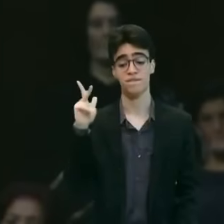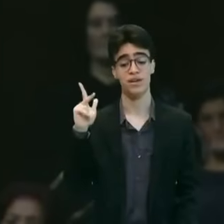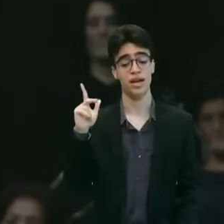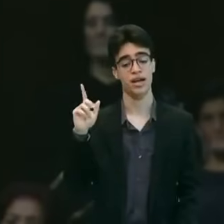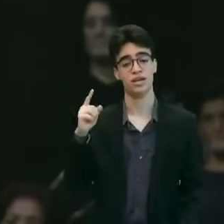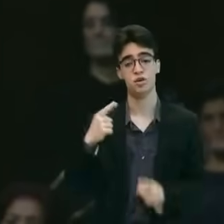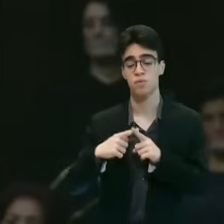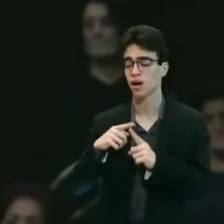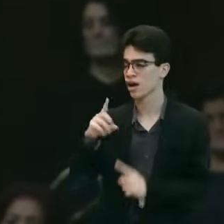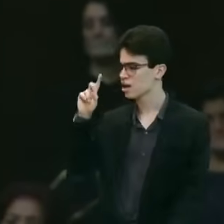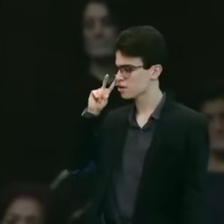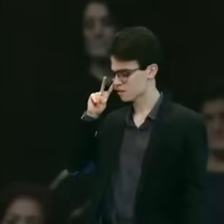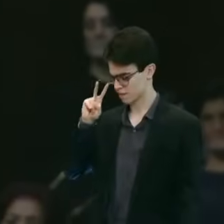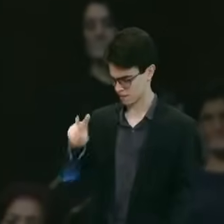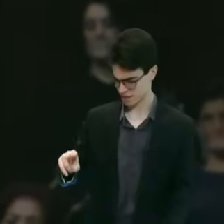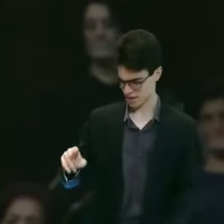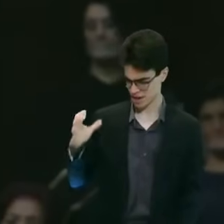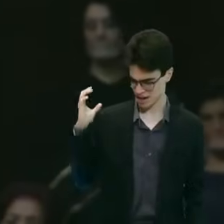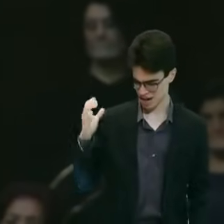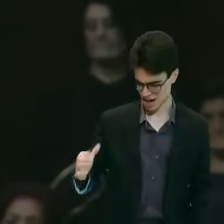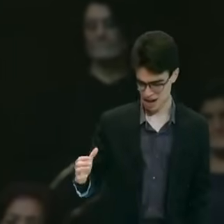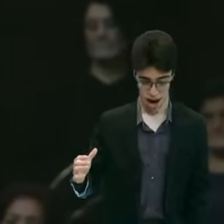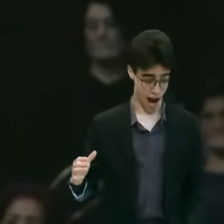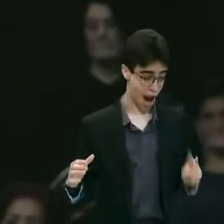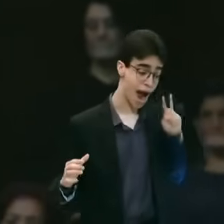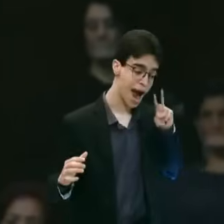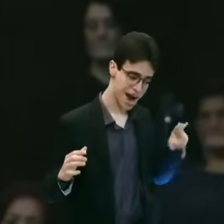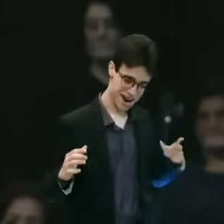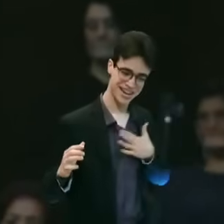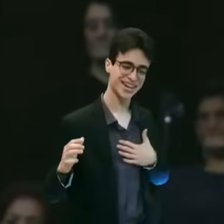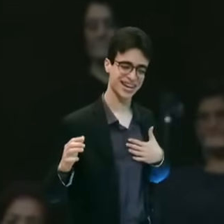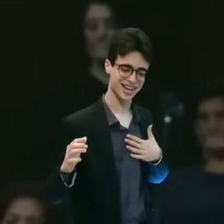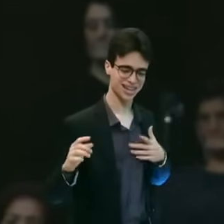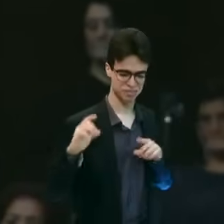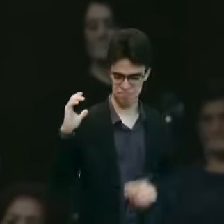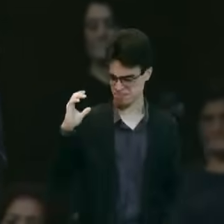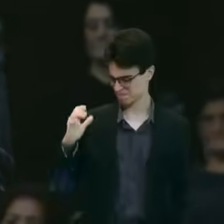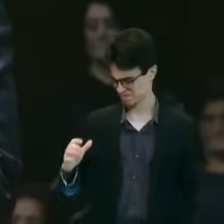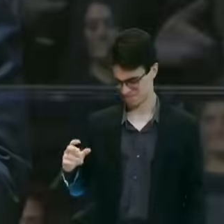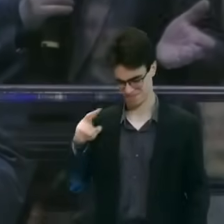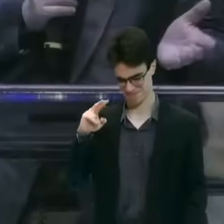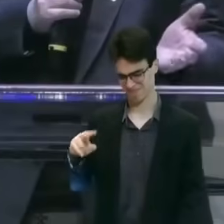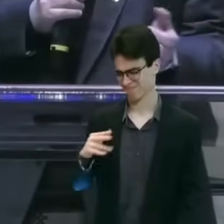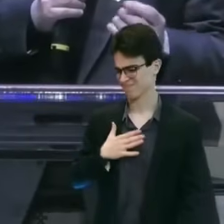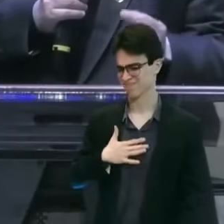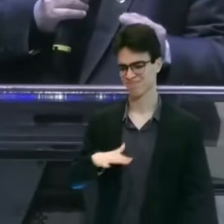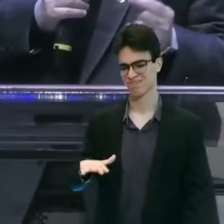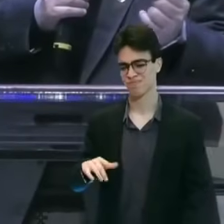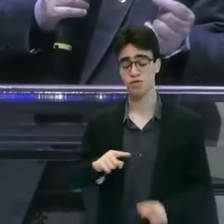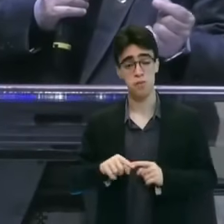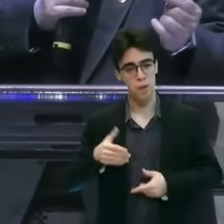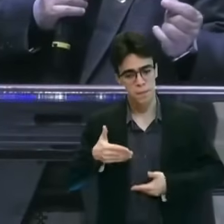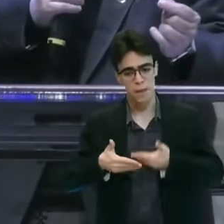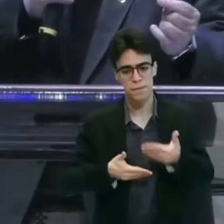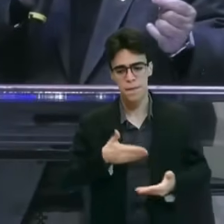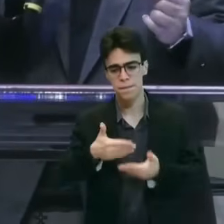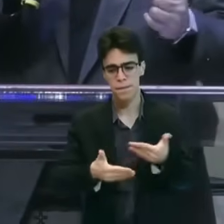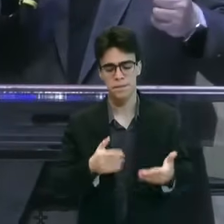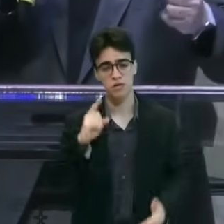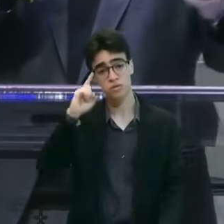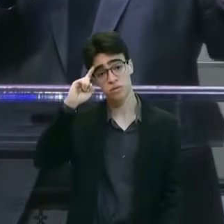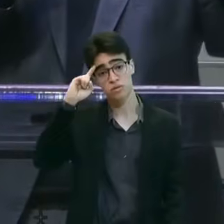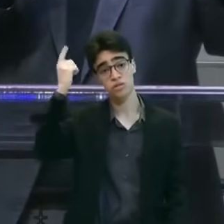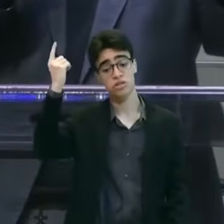Deus olhar para Caim do que olhou para Abel. Então diz assim a Bíblia: o tempo passou e um dia Caim